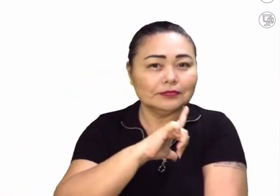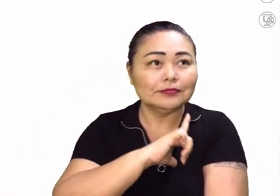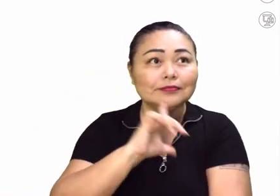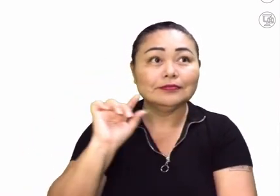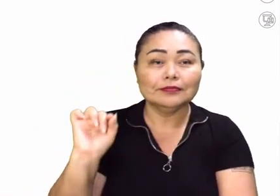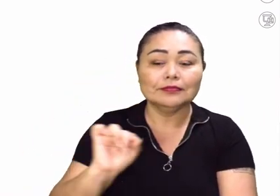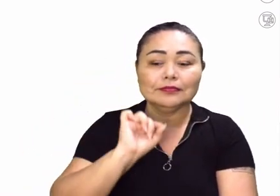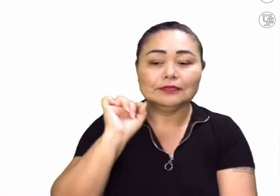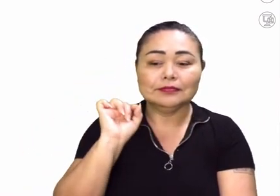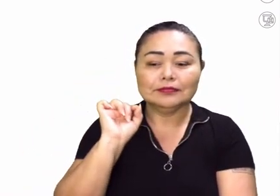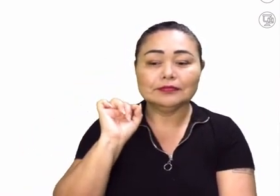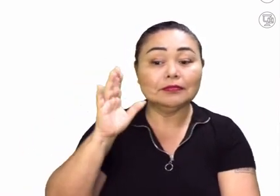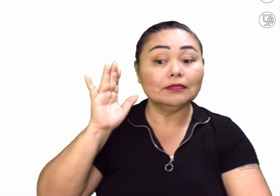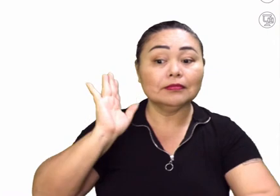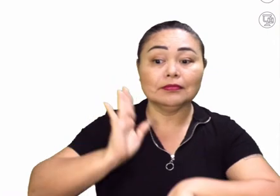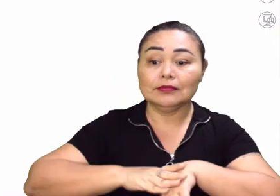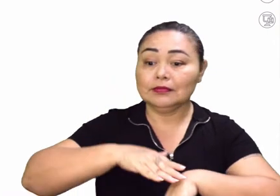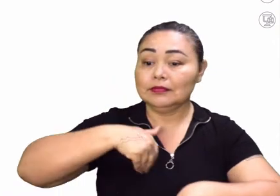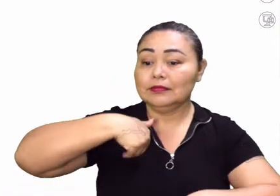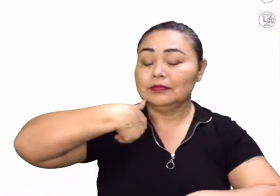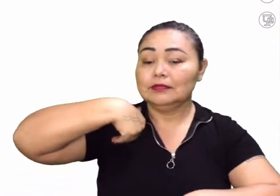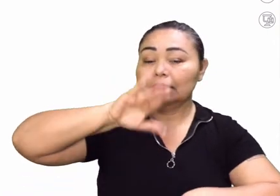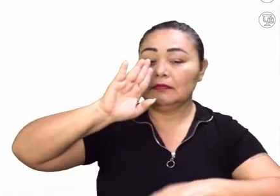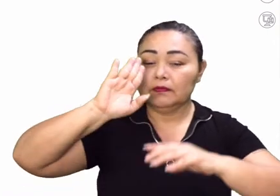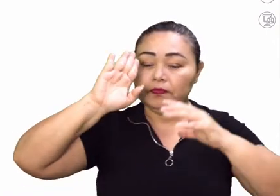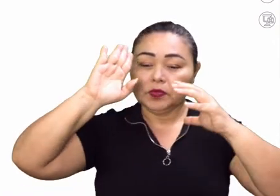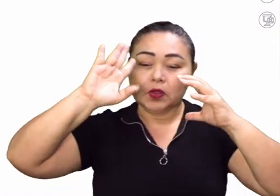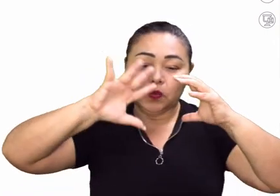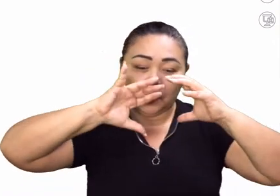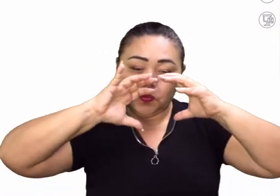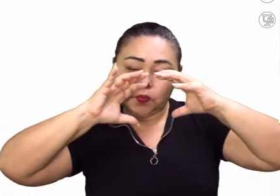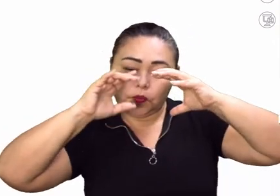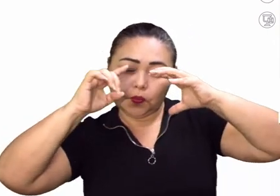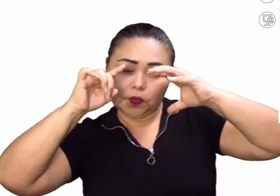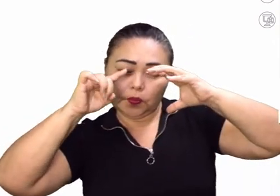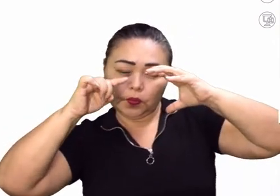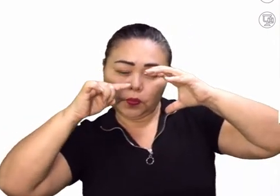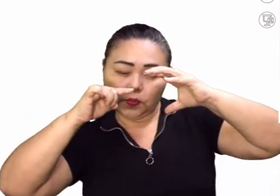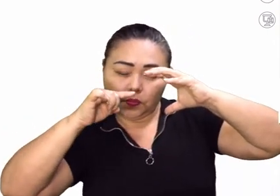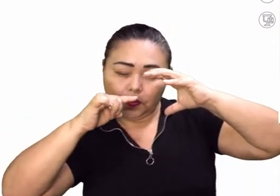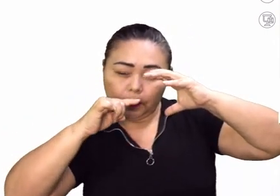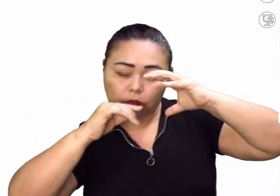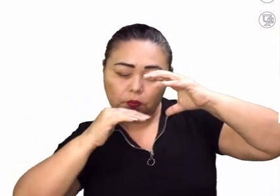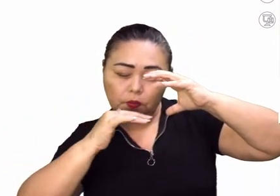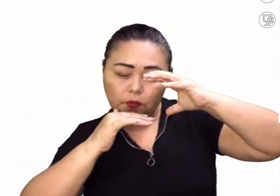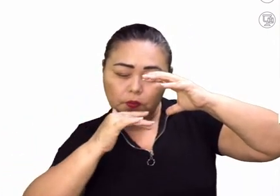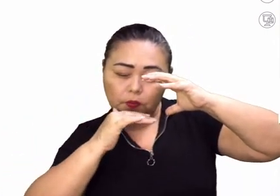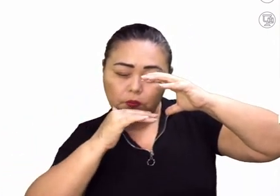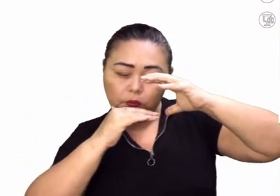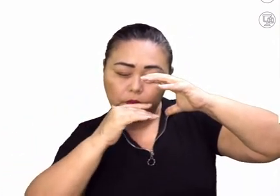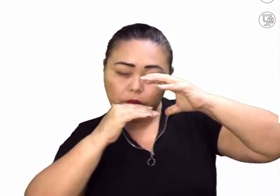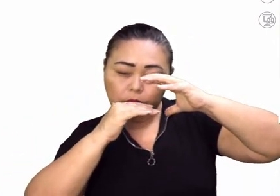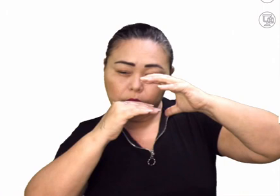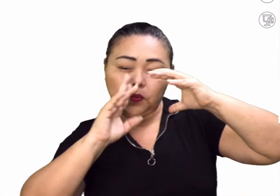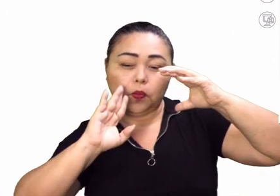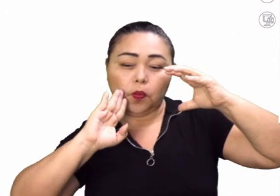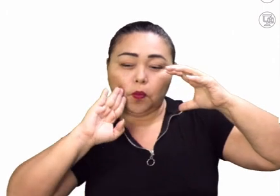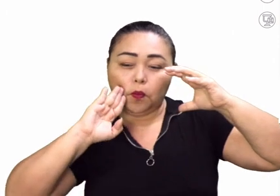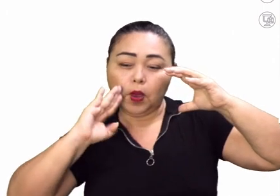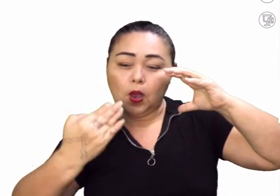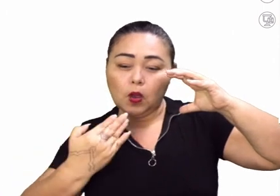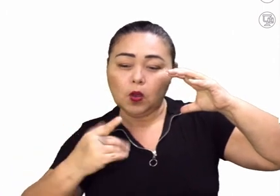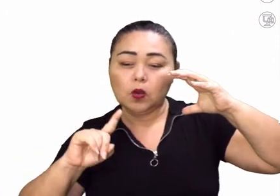que quanto mais vai entrando para dentro da terra maior é a pressão de bilhões